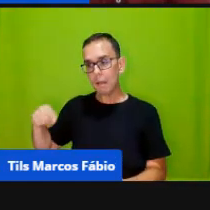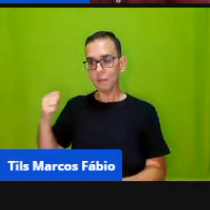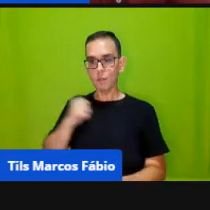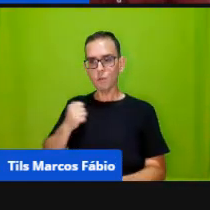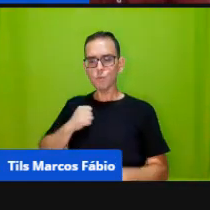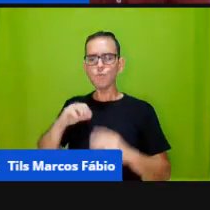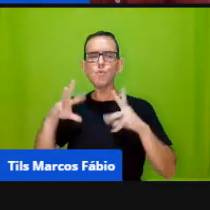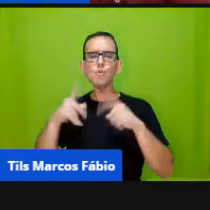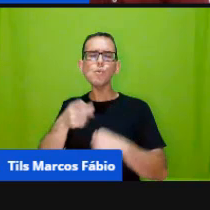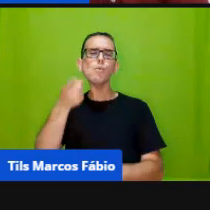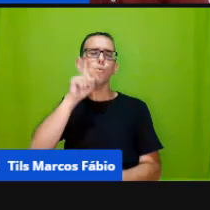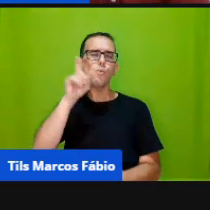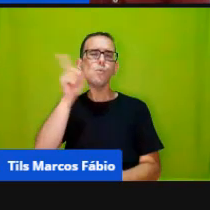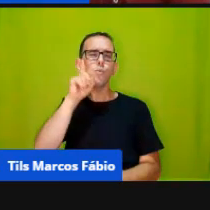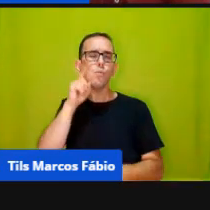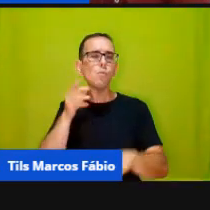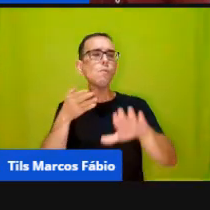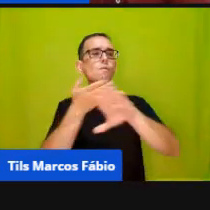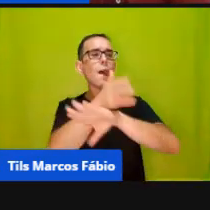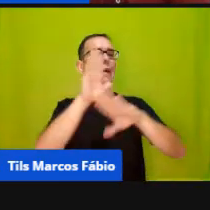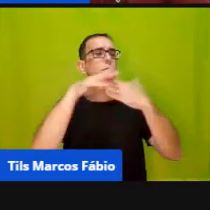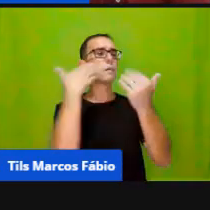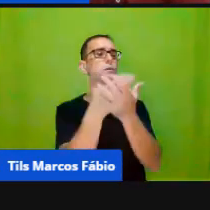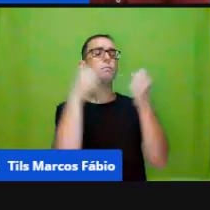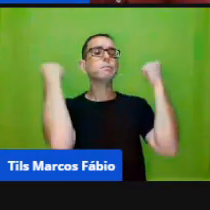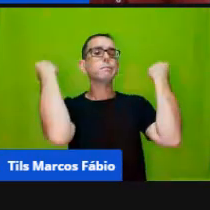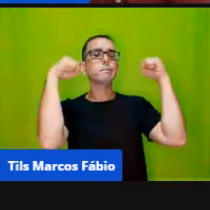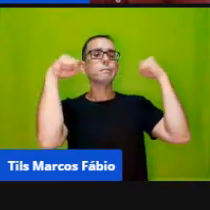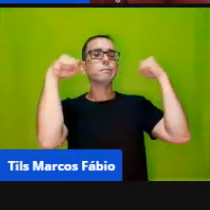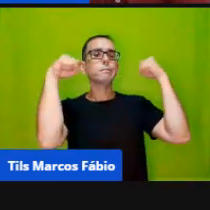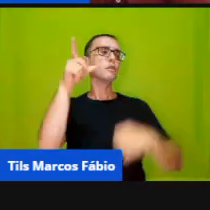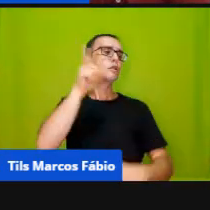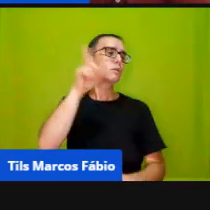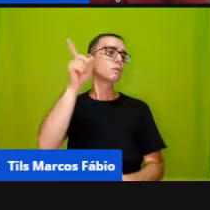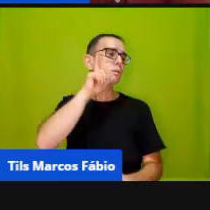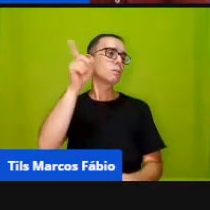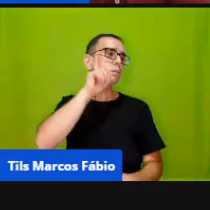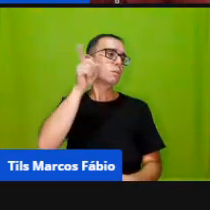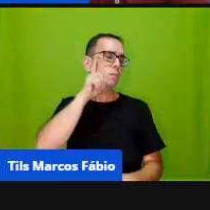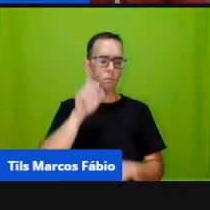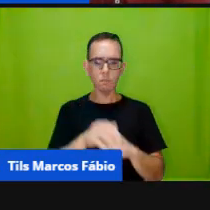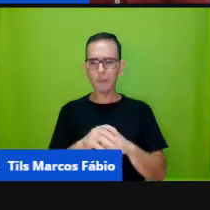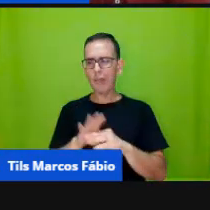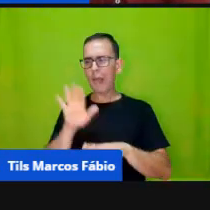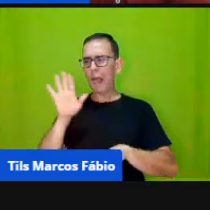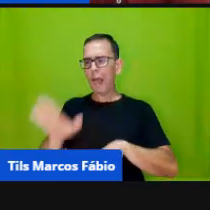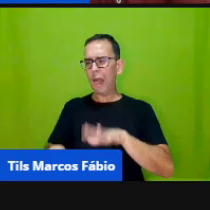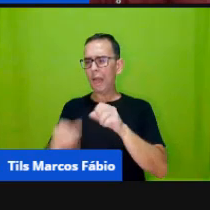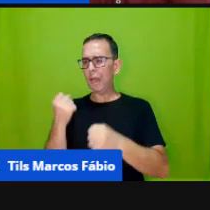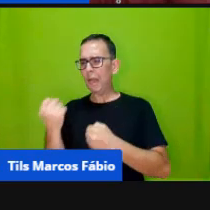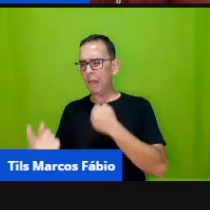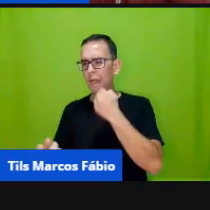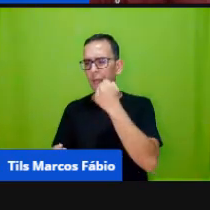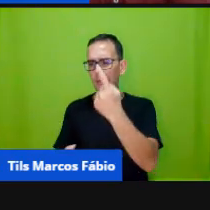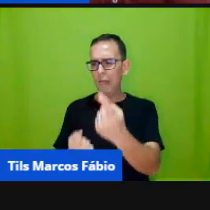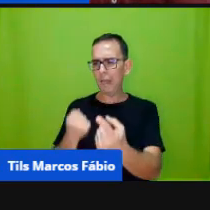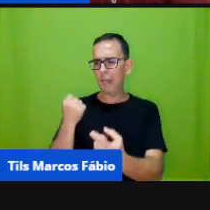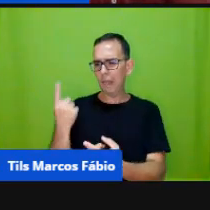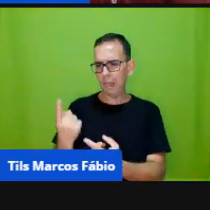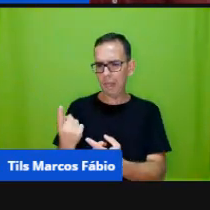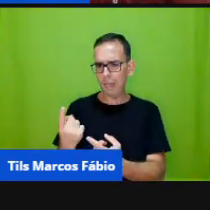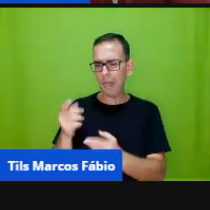todos os dias vai para a academia. Todos os dias vai para a academia. Às vezes, vai para a academia e tem